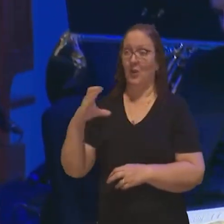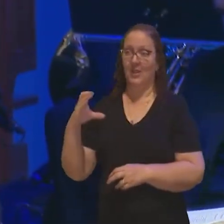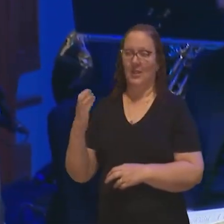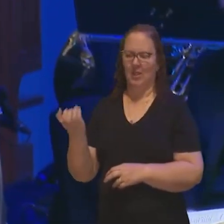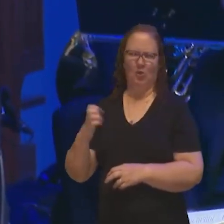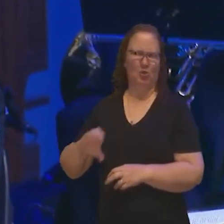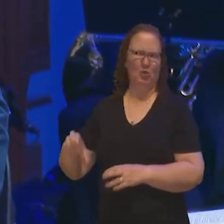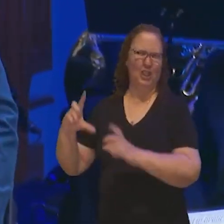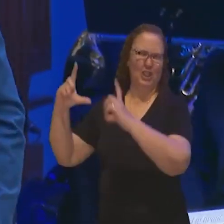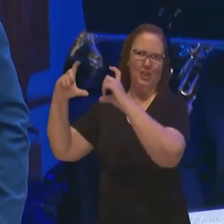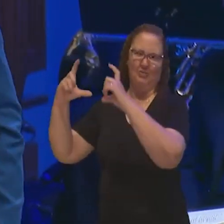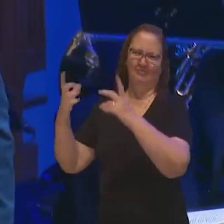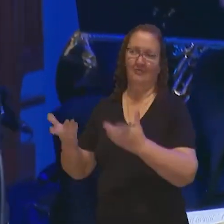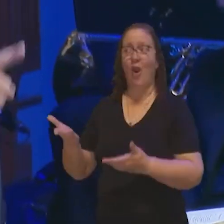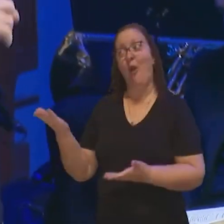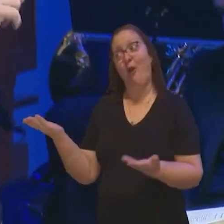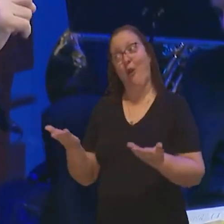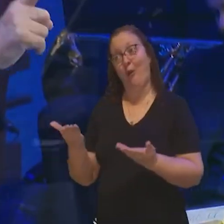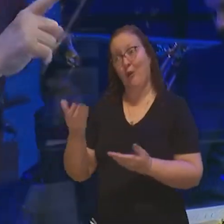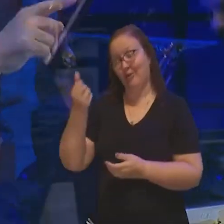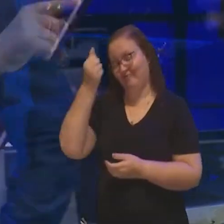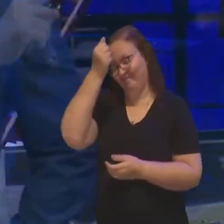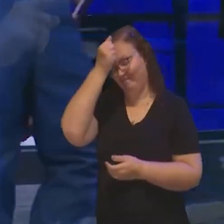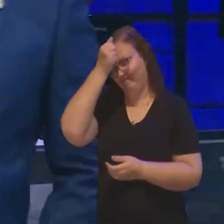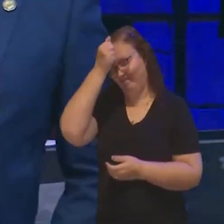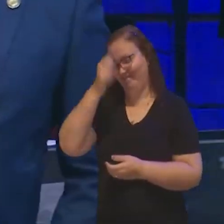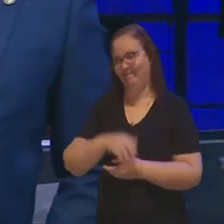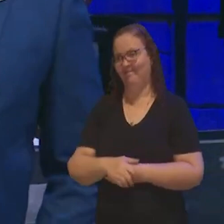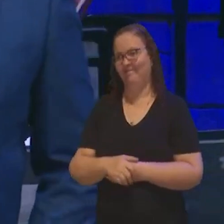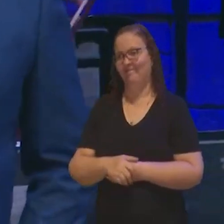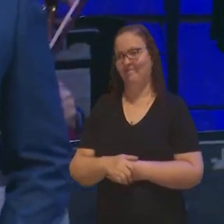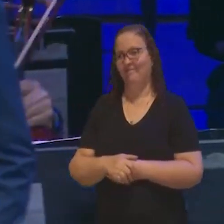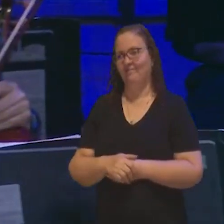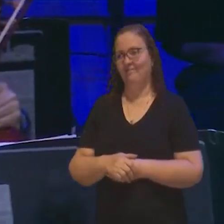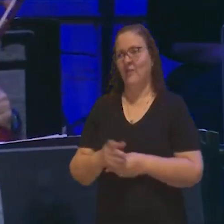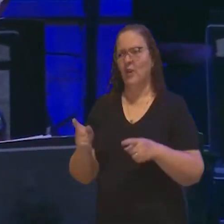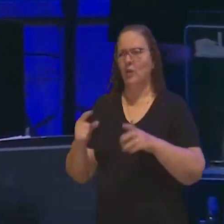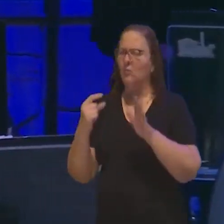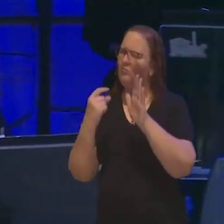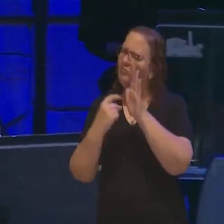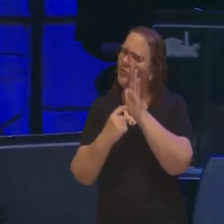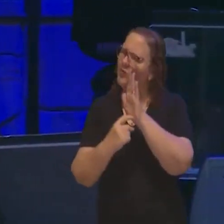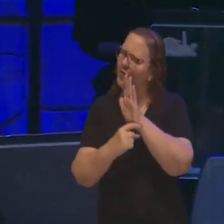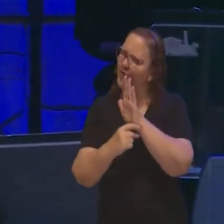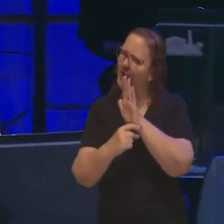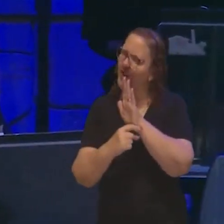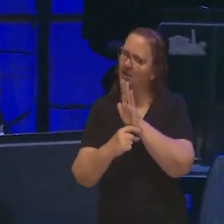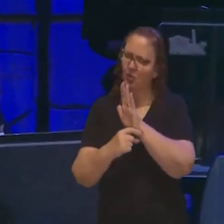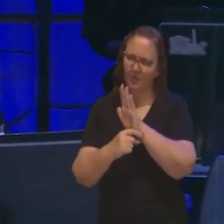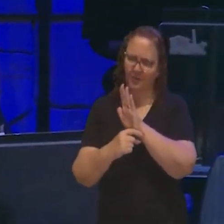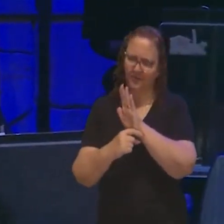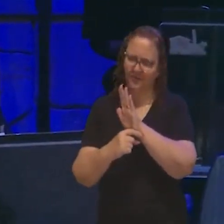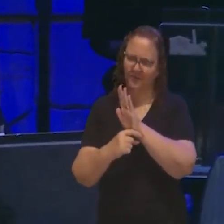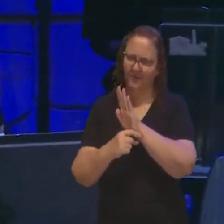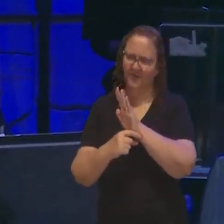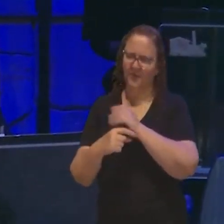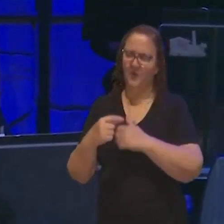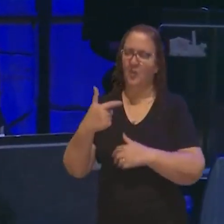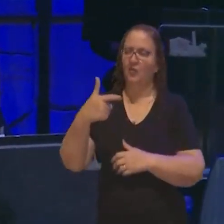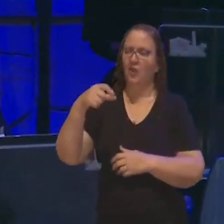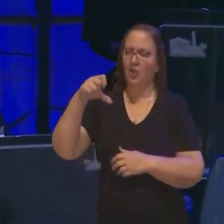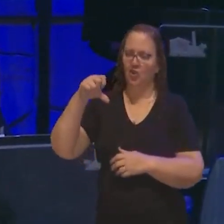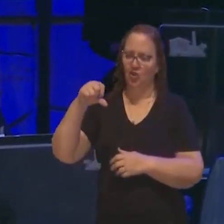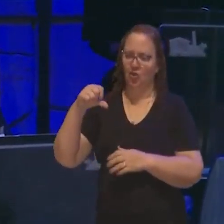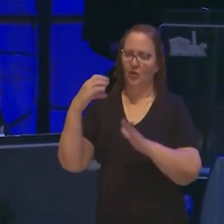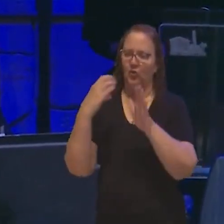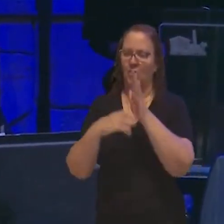fotografia. E aqui eu quero concluir com este verso, o verso de número 29,